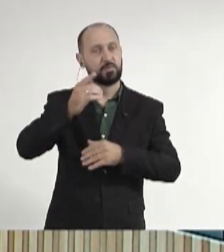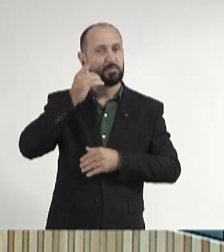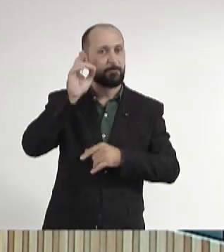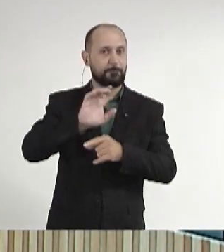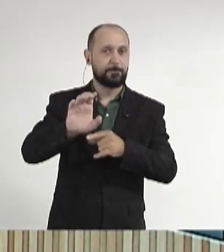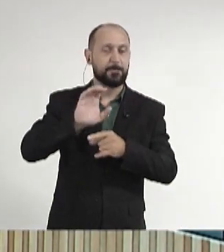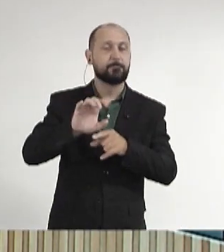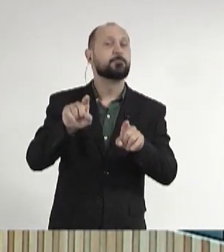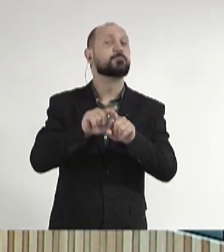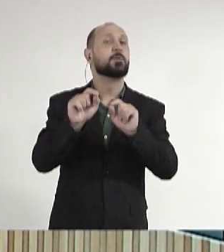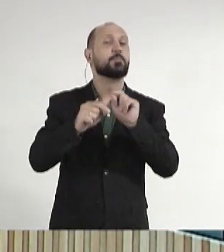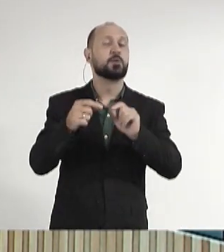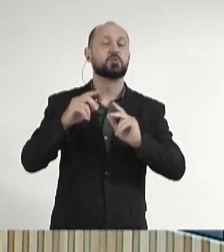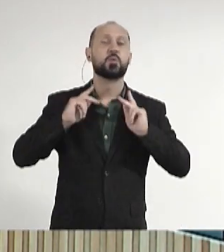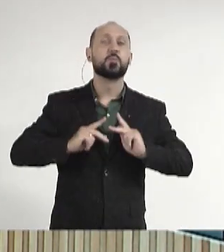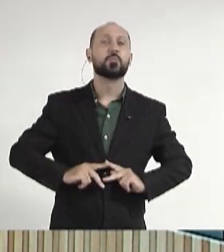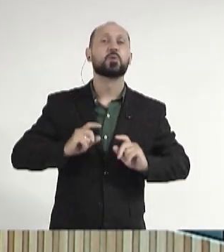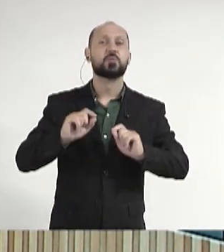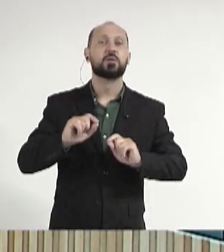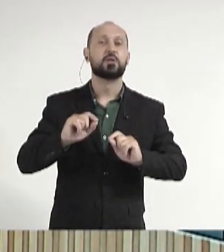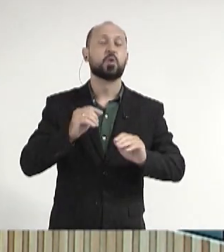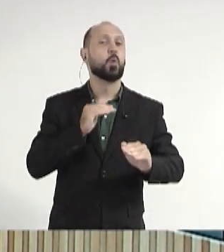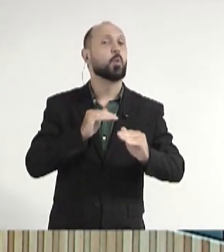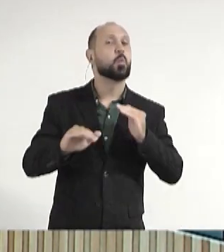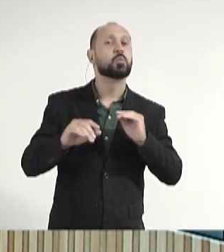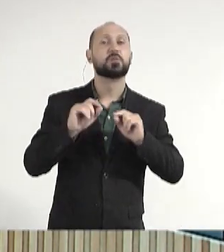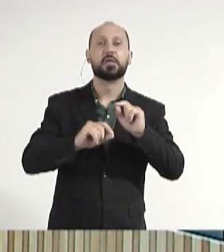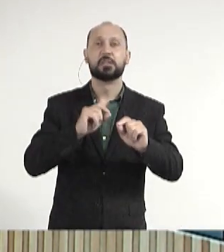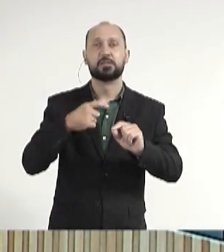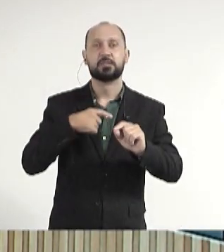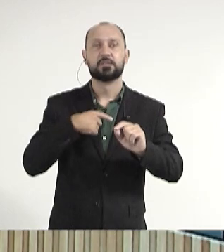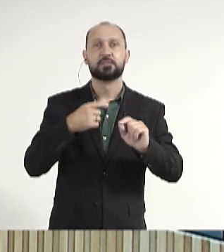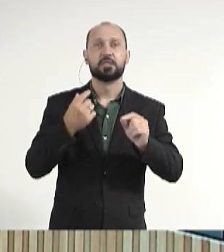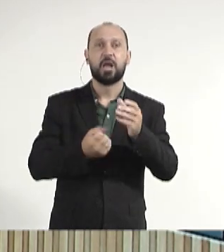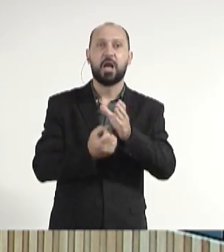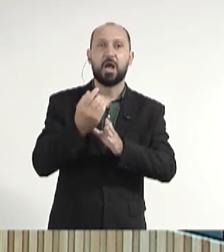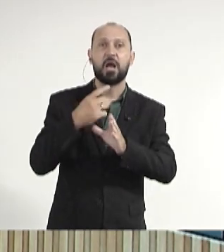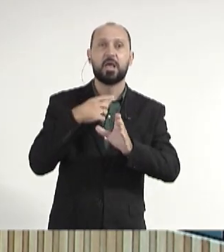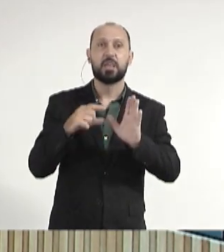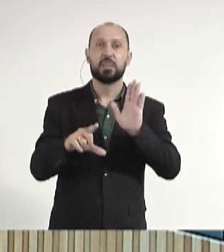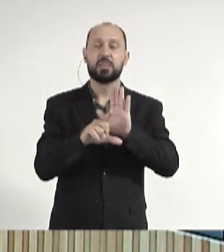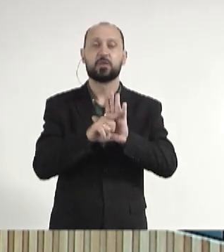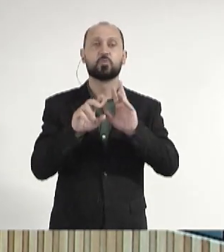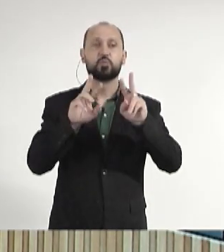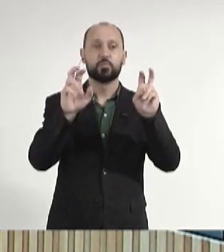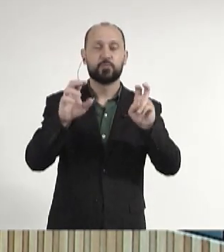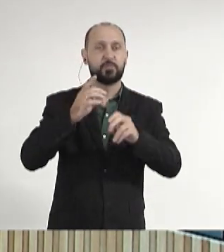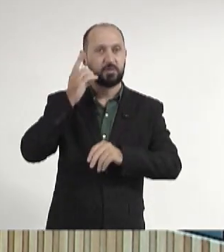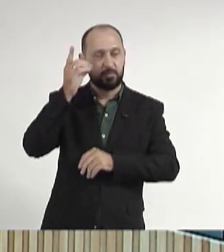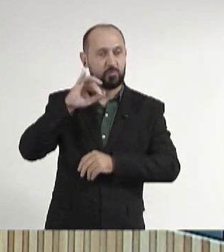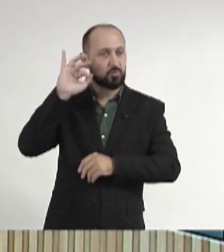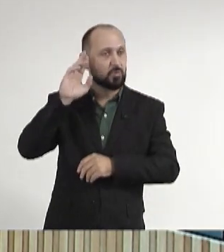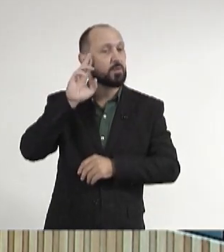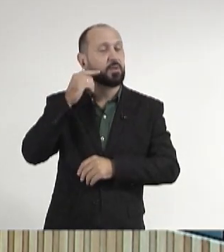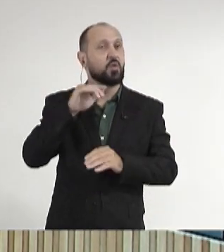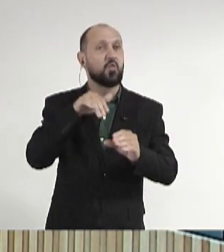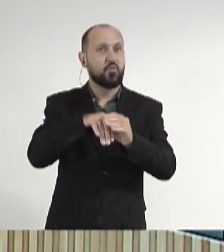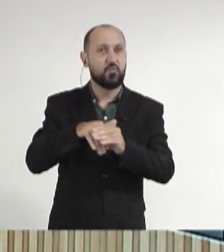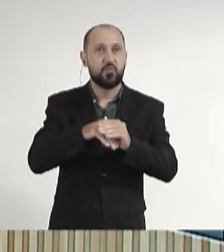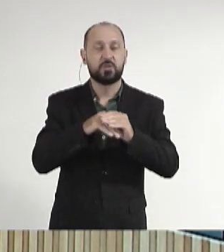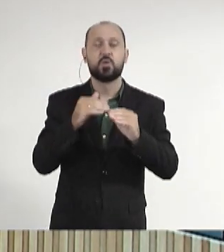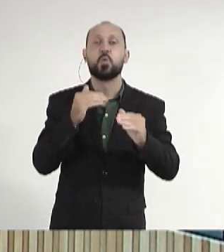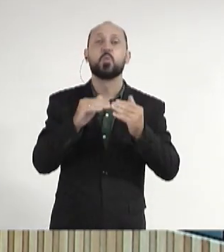deputados estaduais, e inclusive se posicionou de maneira contrária à constitucionalidade dessa matéria. O deputado João Henrique votou de